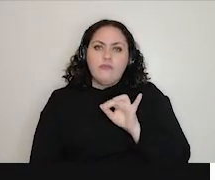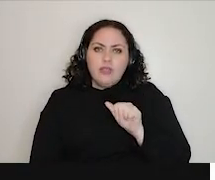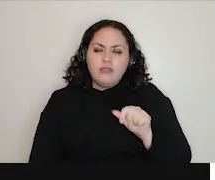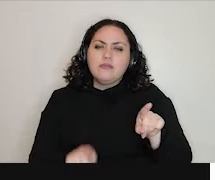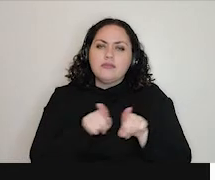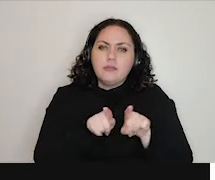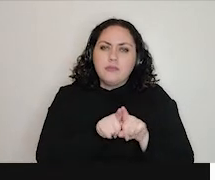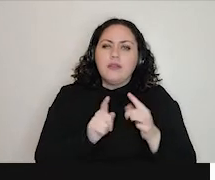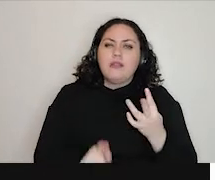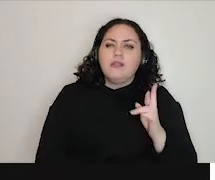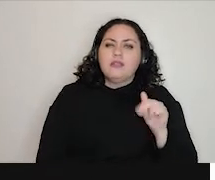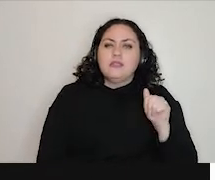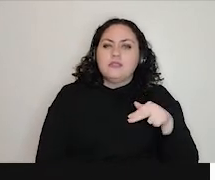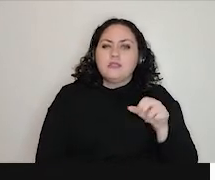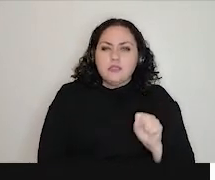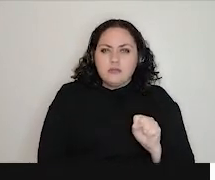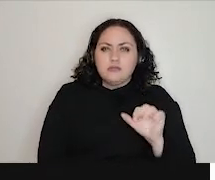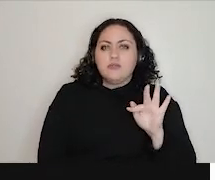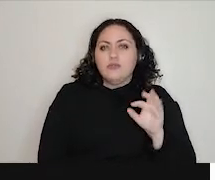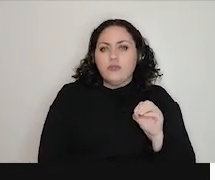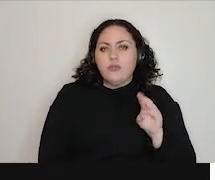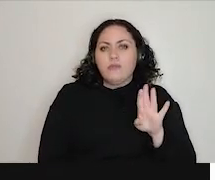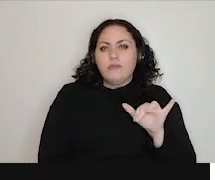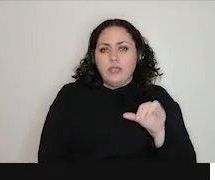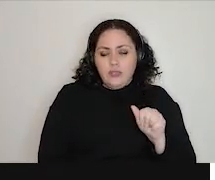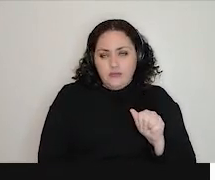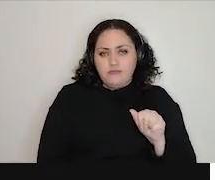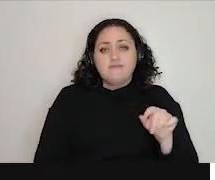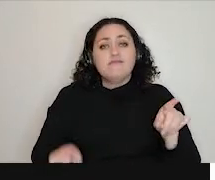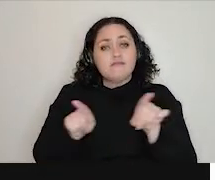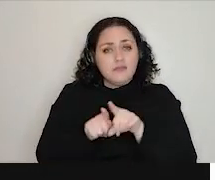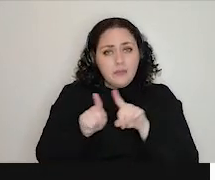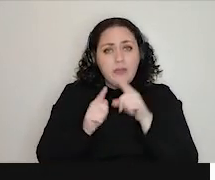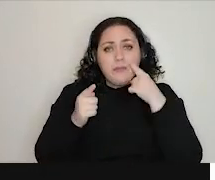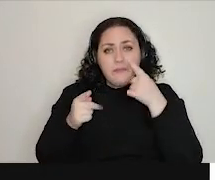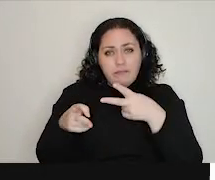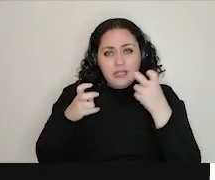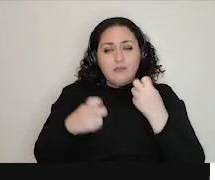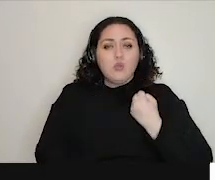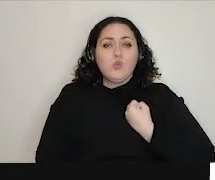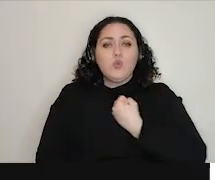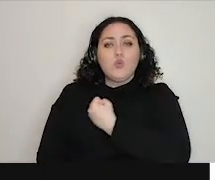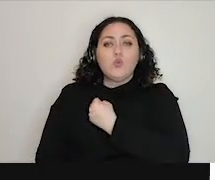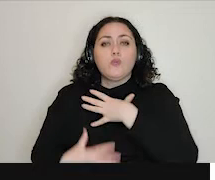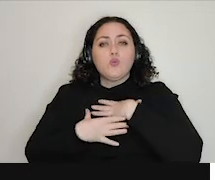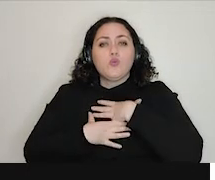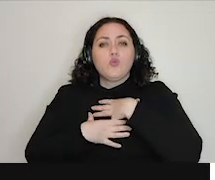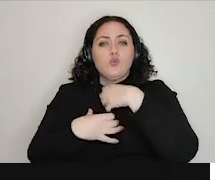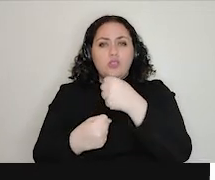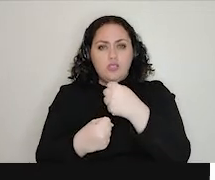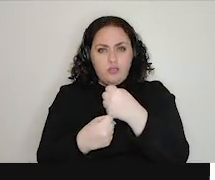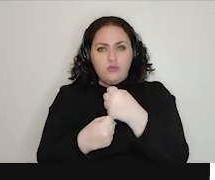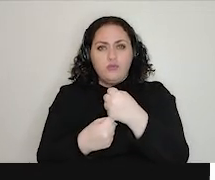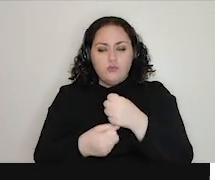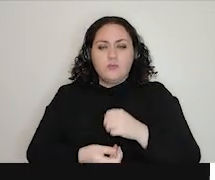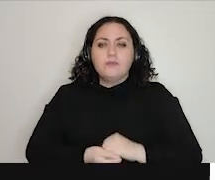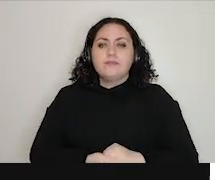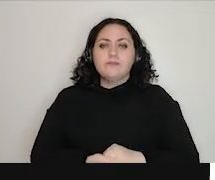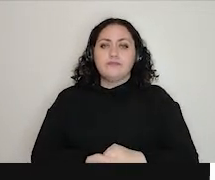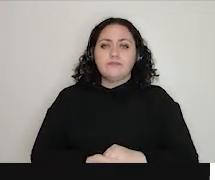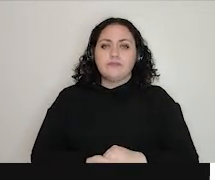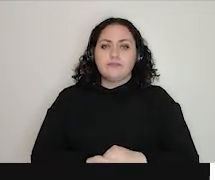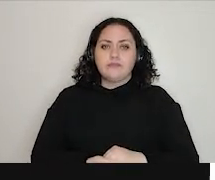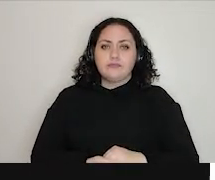gente vai ver aqui suicídios, né, que é o último